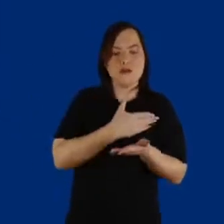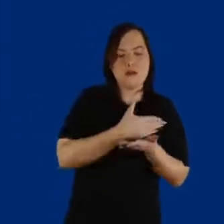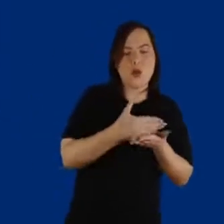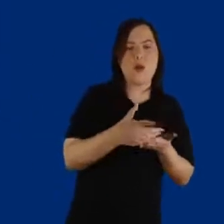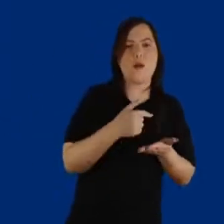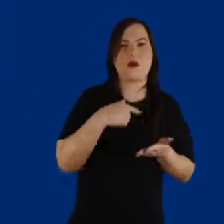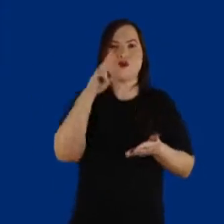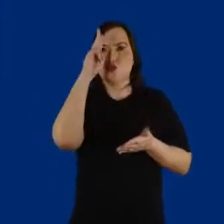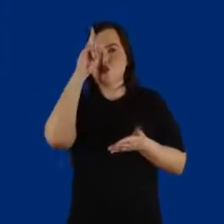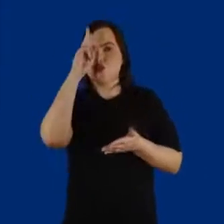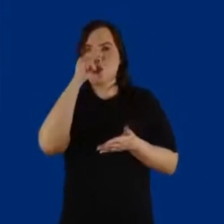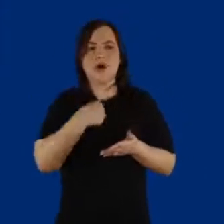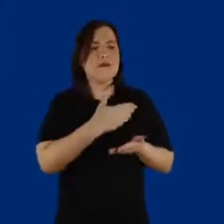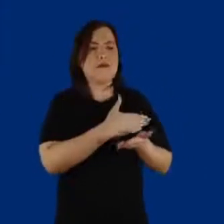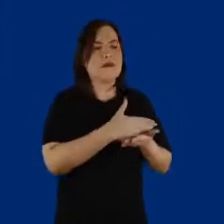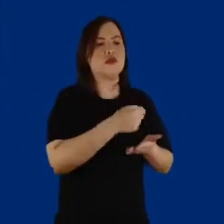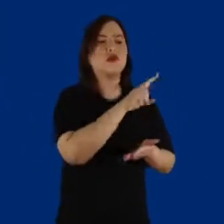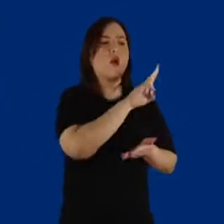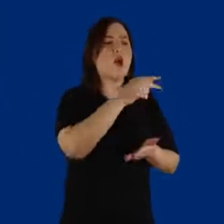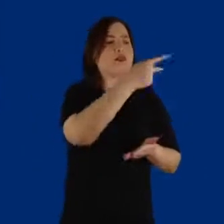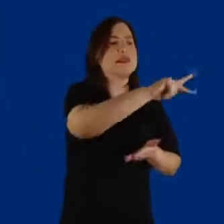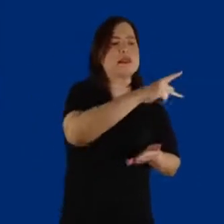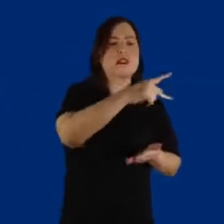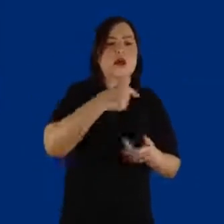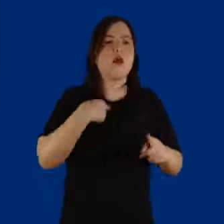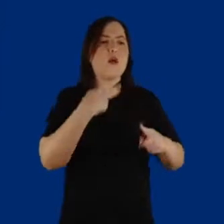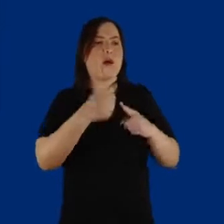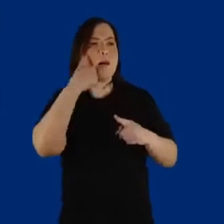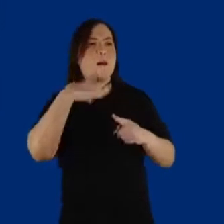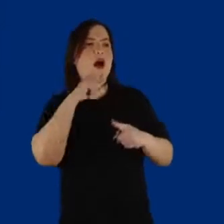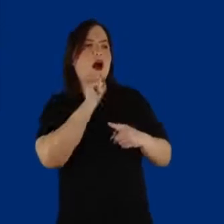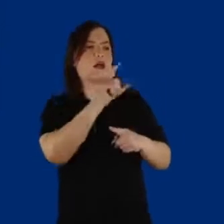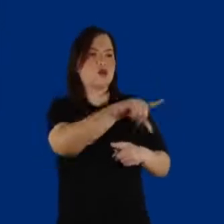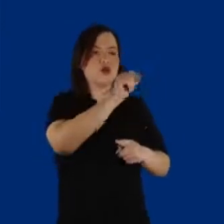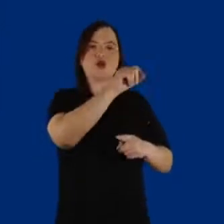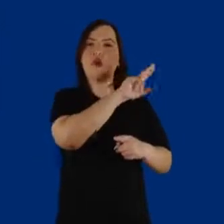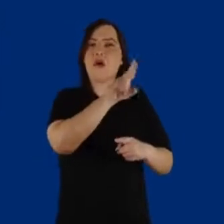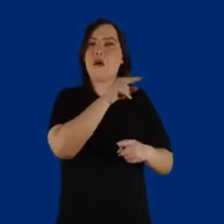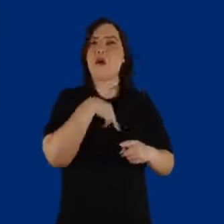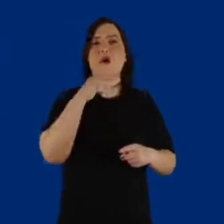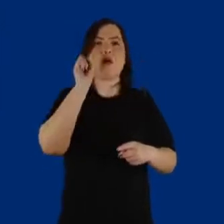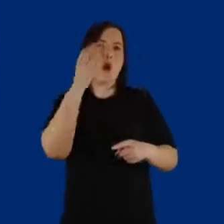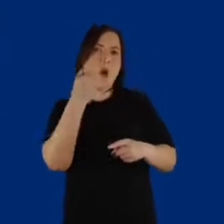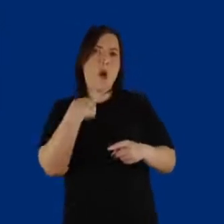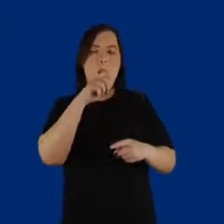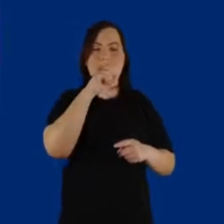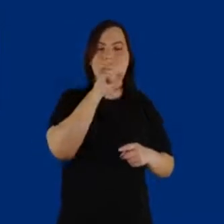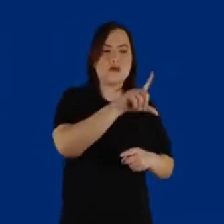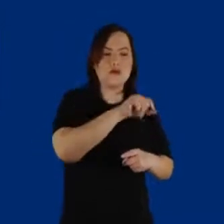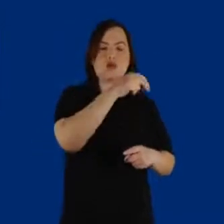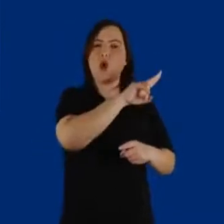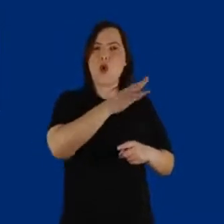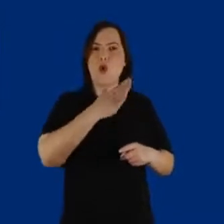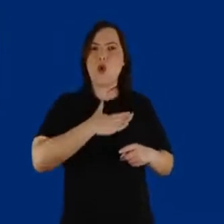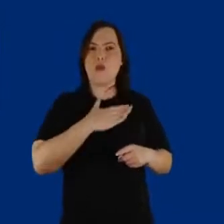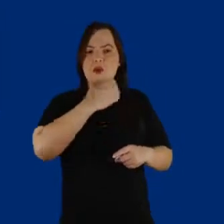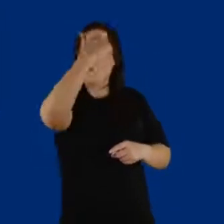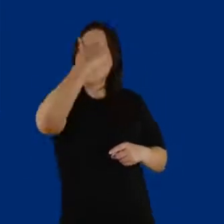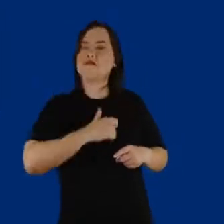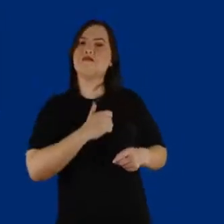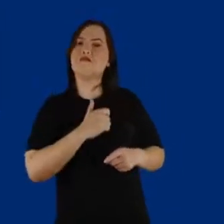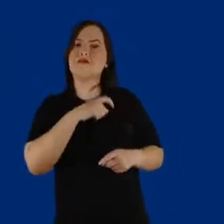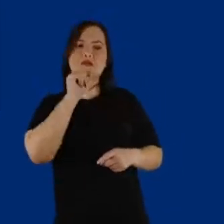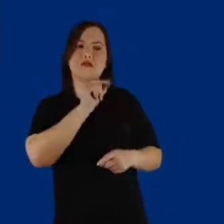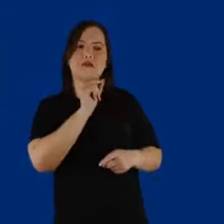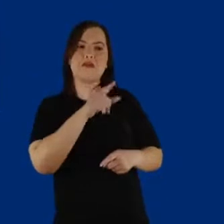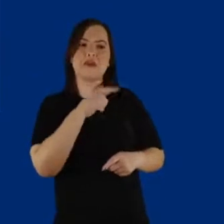a história, de onde vem o meu nome? Por que que minha mãe me chamou assim, ou meu pai me chamou assim? Quem sou eu e quem